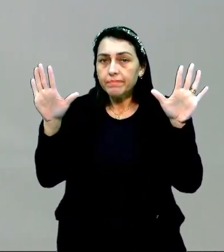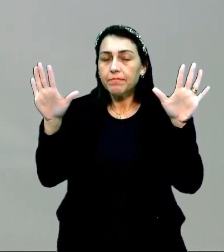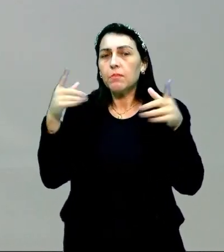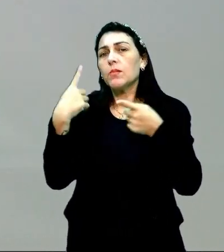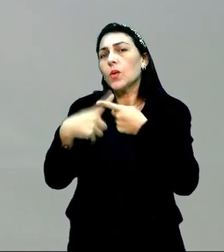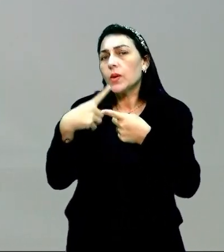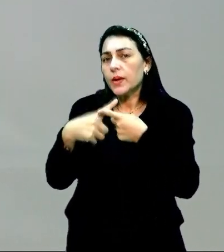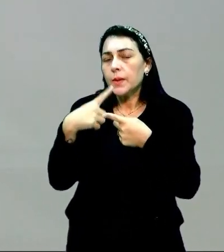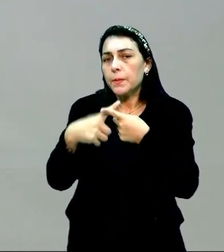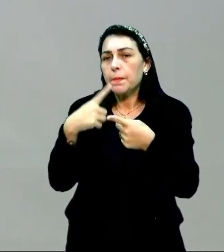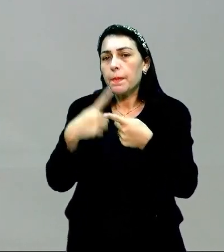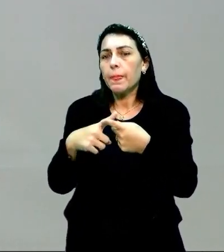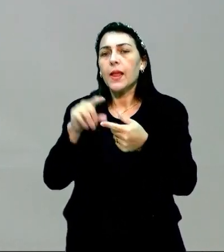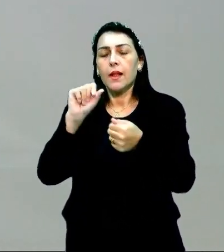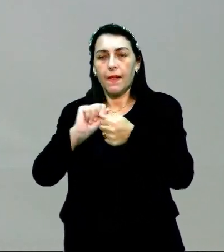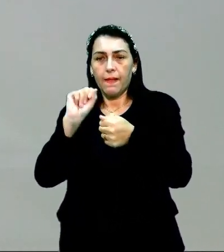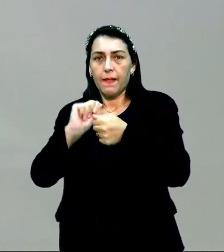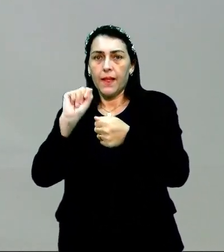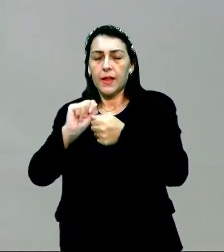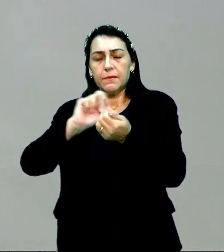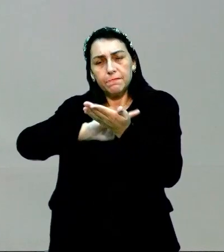ampla. Por quê? Porque ele vai fazer